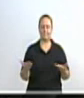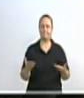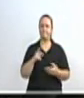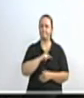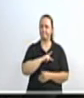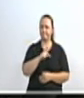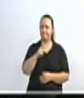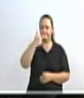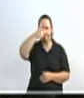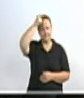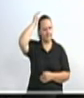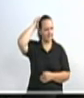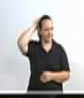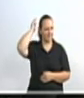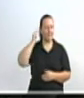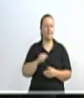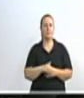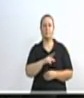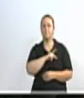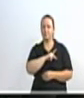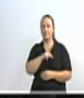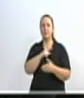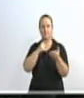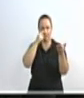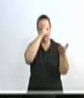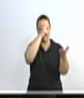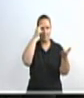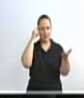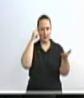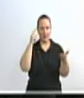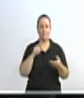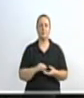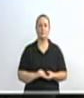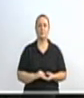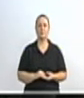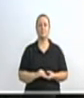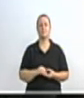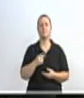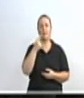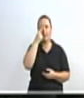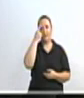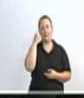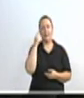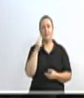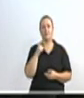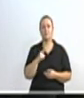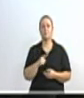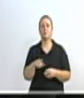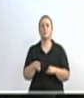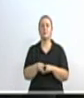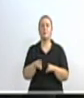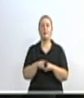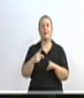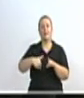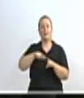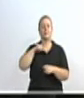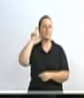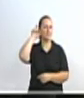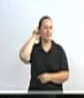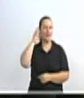vereador Adriano, presidente da Casa, Marcos da Rosa, vereador Ito, o vereador Yannis Mantel, que esteve aqui